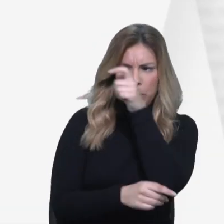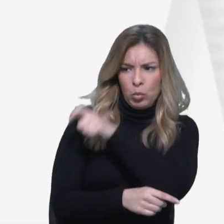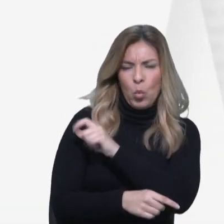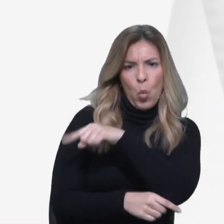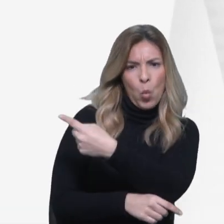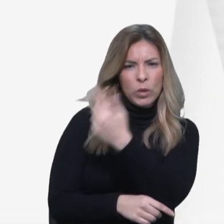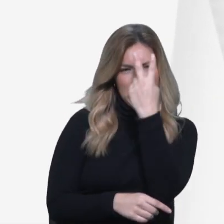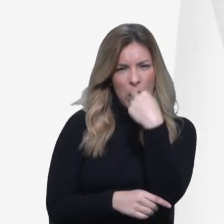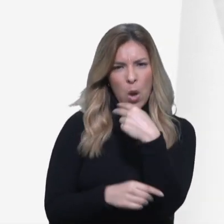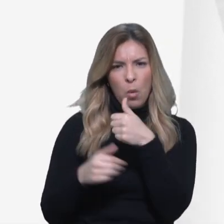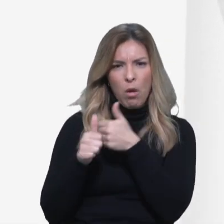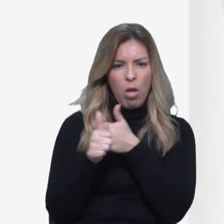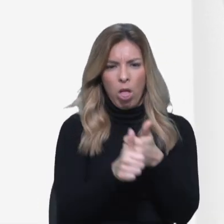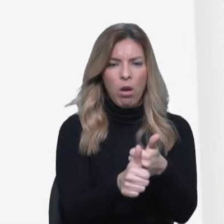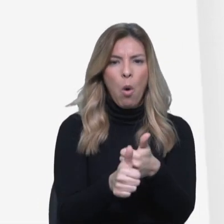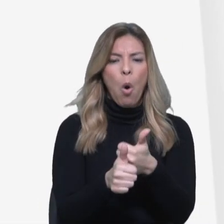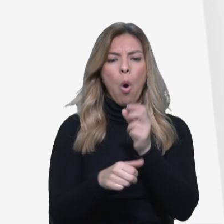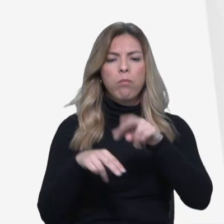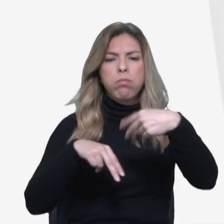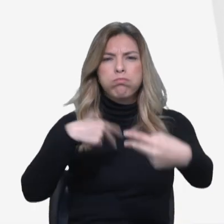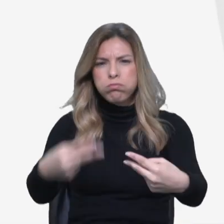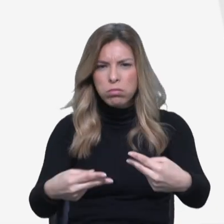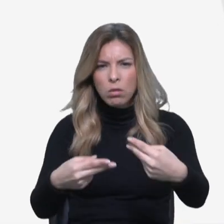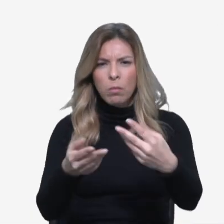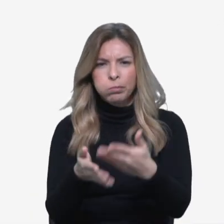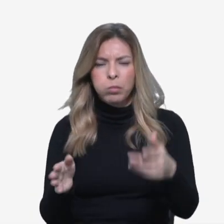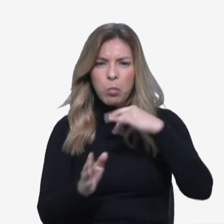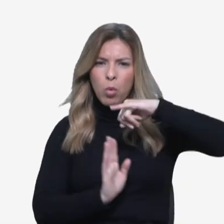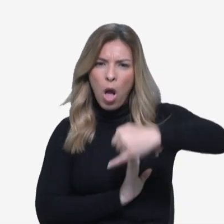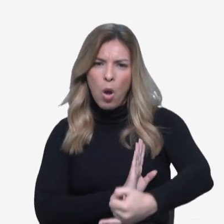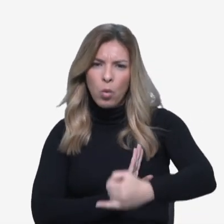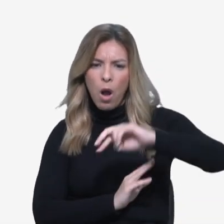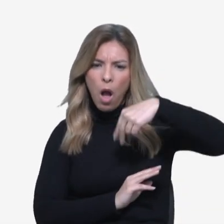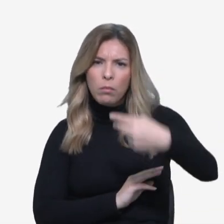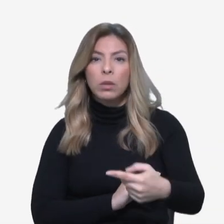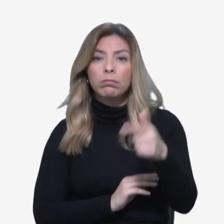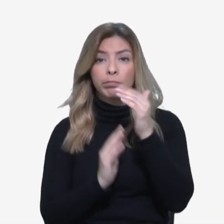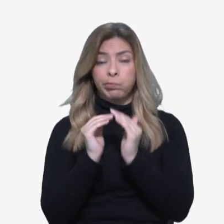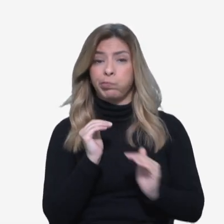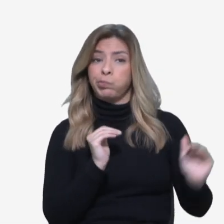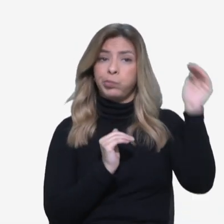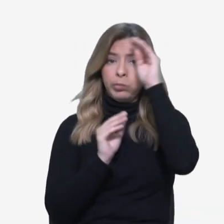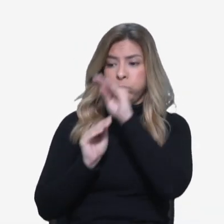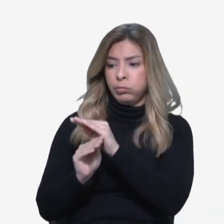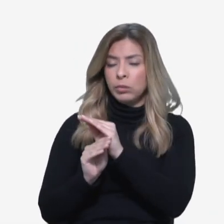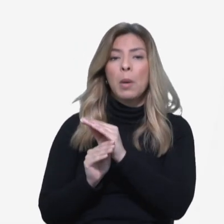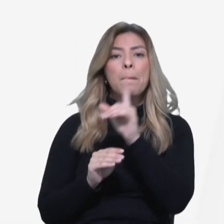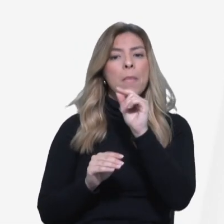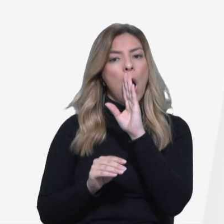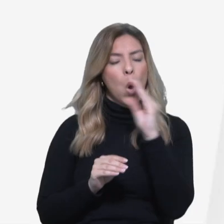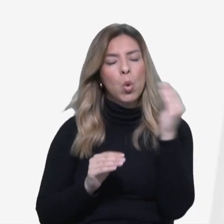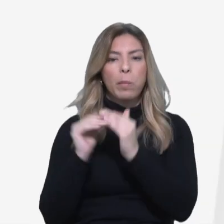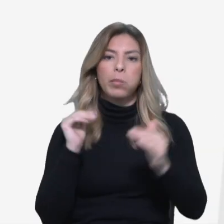Não caíram os dois numa cova? O discípulo não é superior ao mestre, mas todo o discípulo